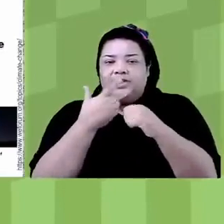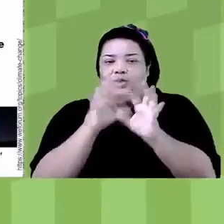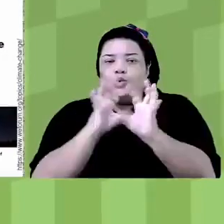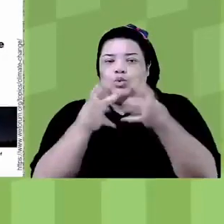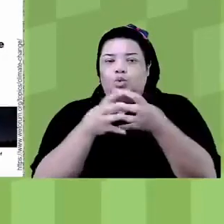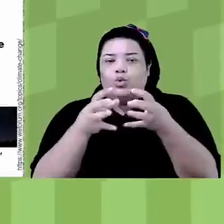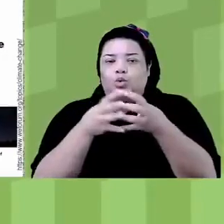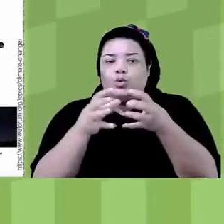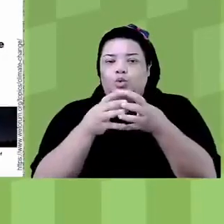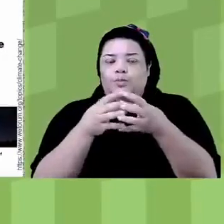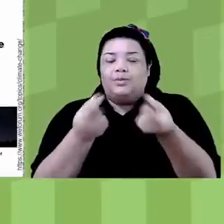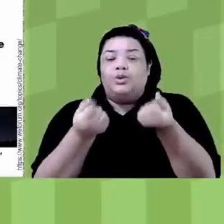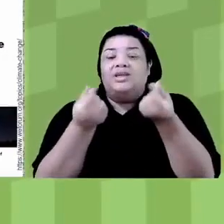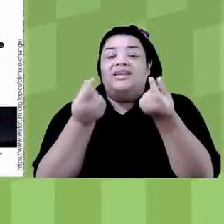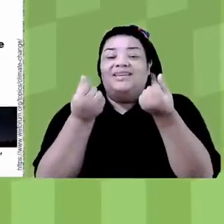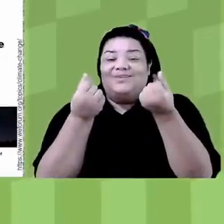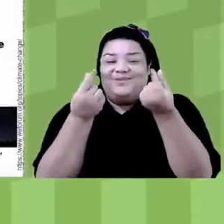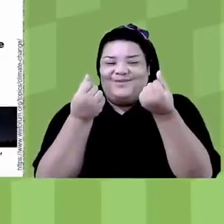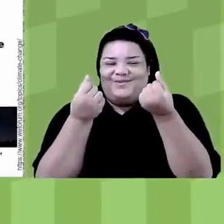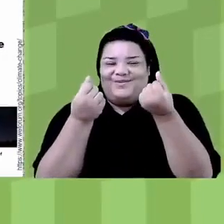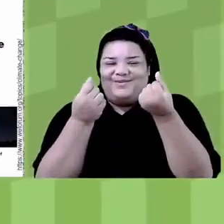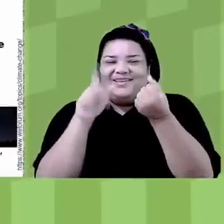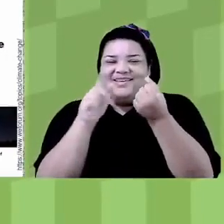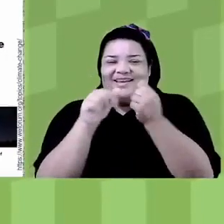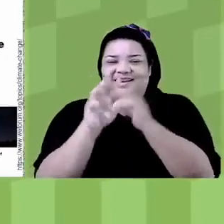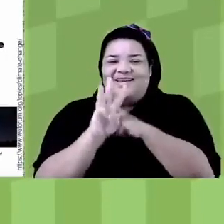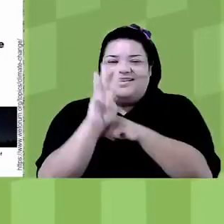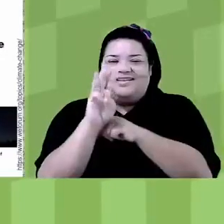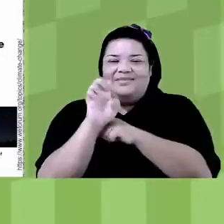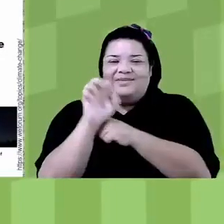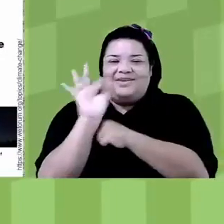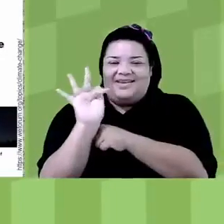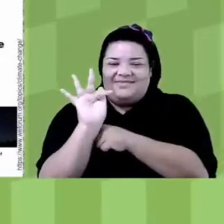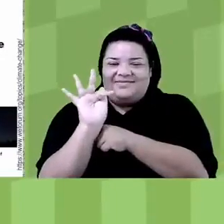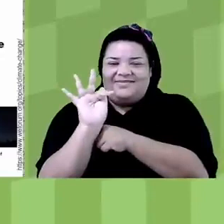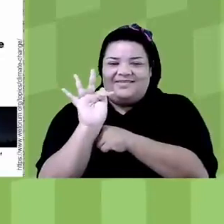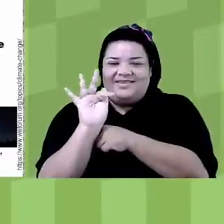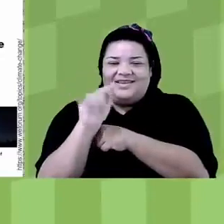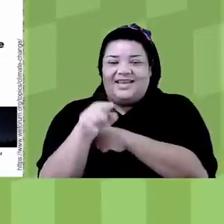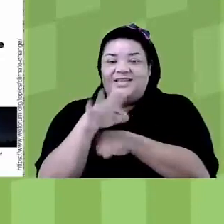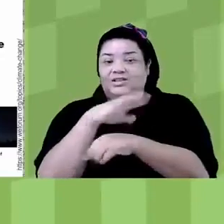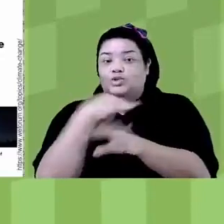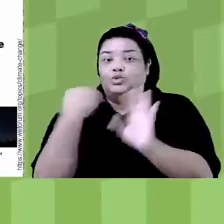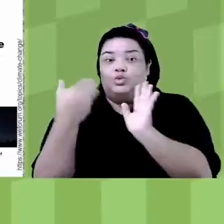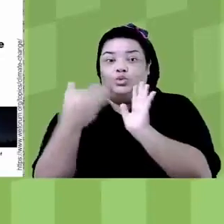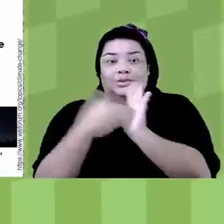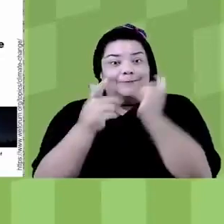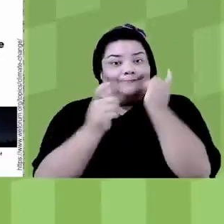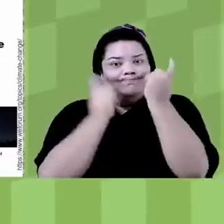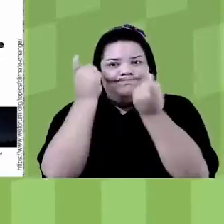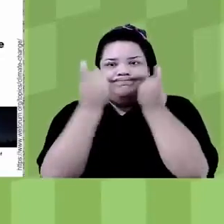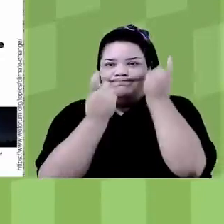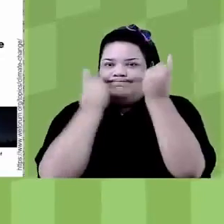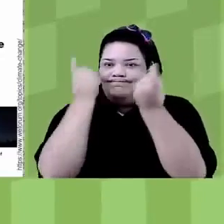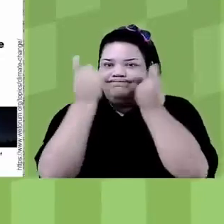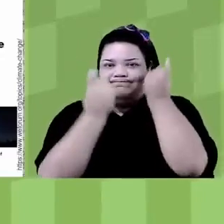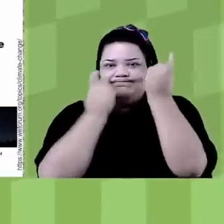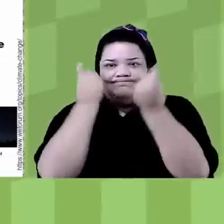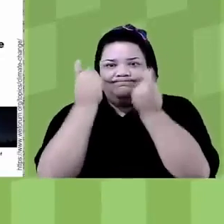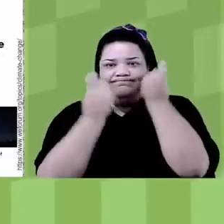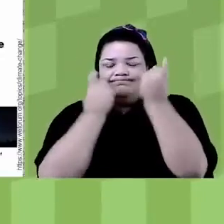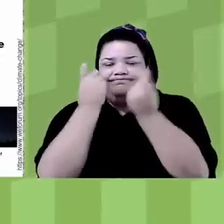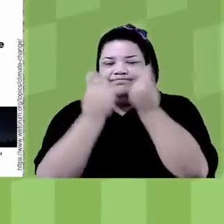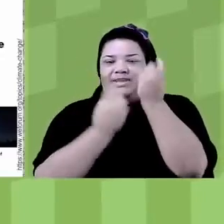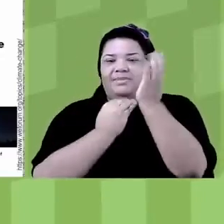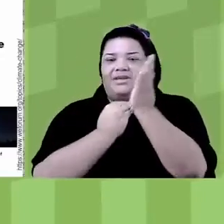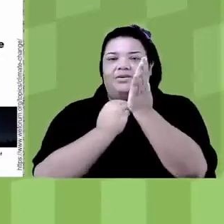Fórum Econômico Mundial, que eles estão completamente preocupados com a questão da mudança do clima e também